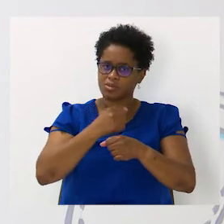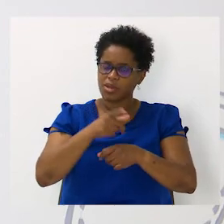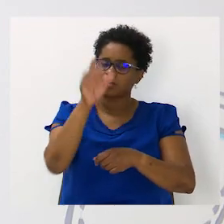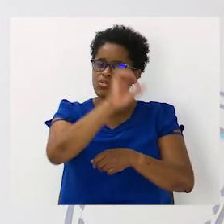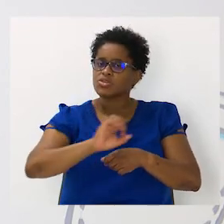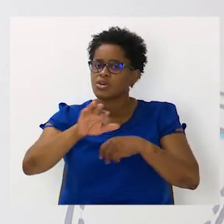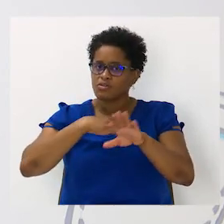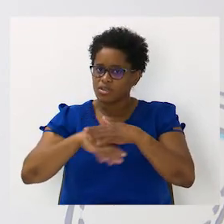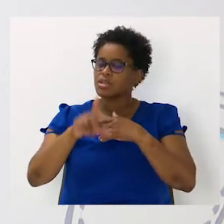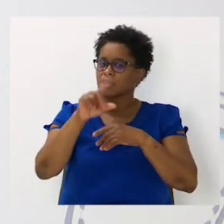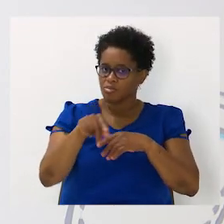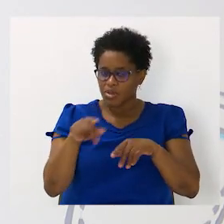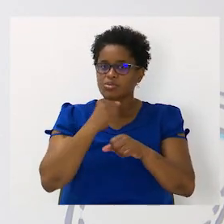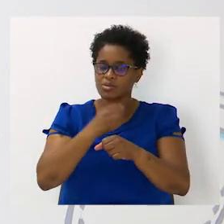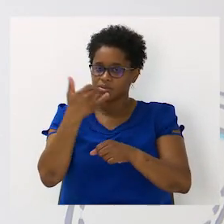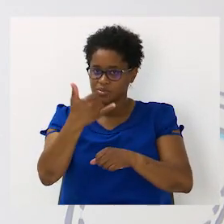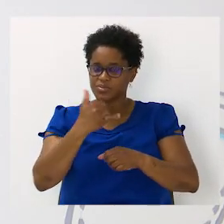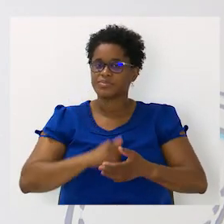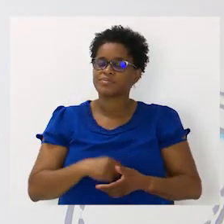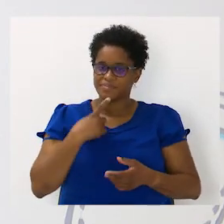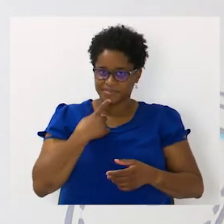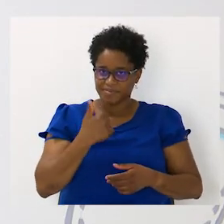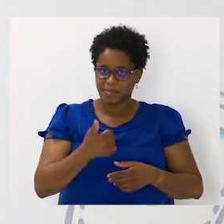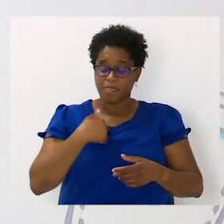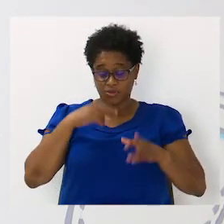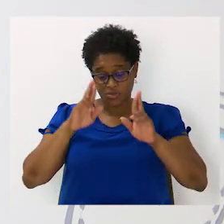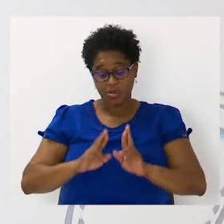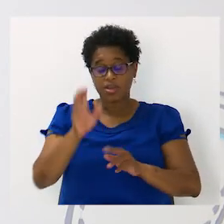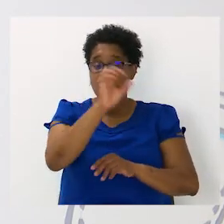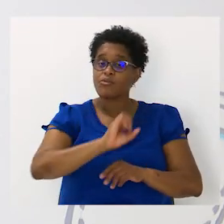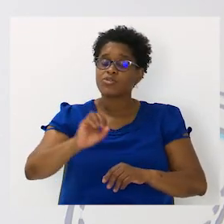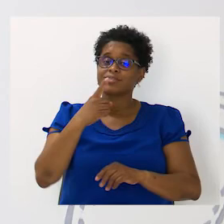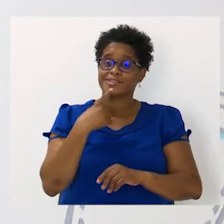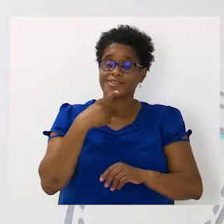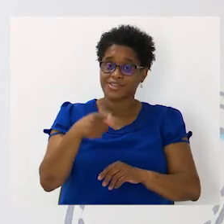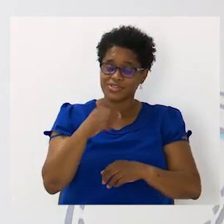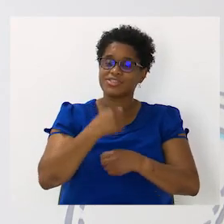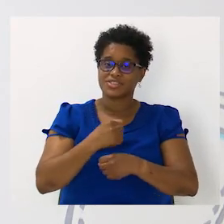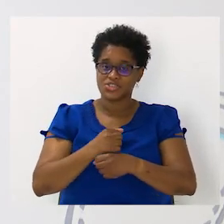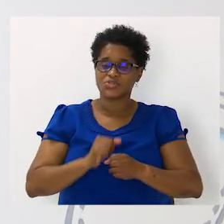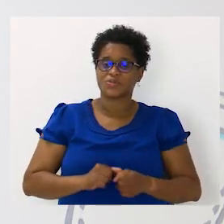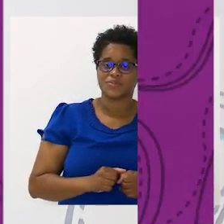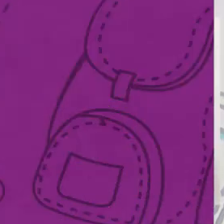também no exercício 2, ok? Espero que tenham entendido esse exercício.